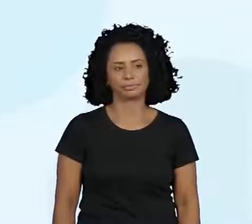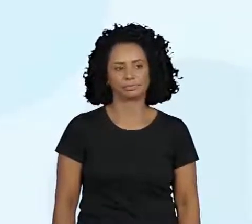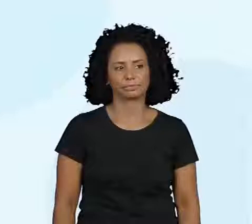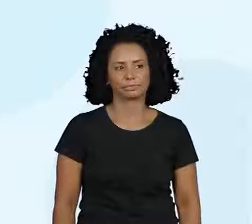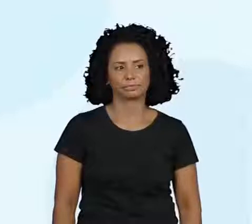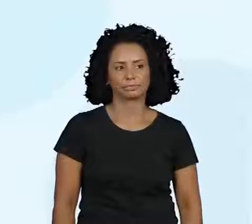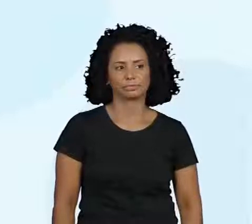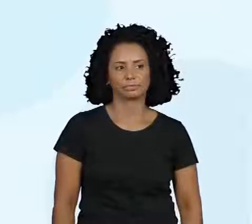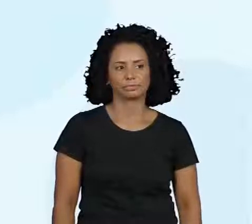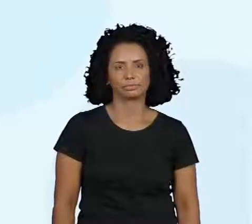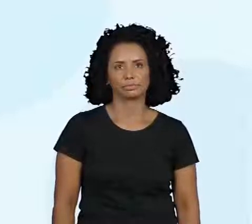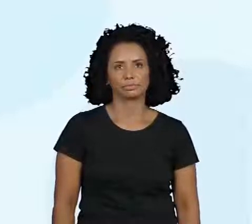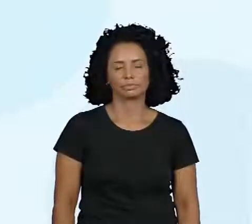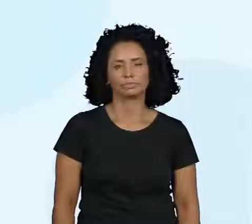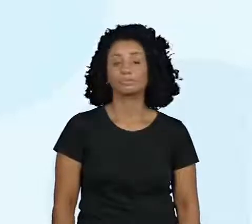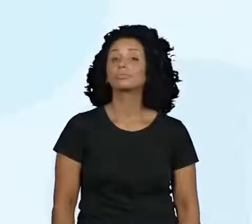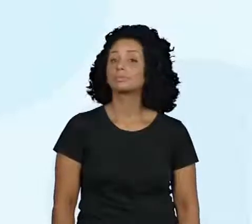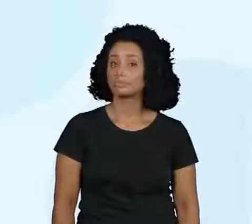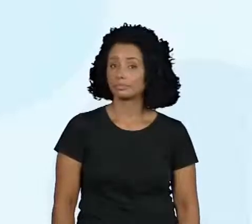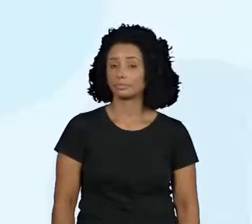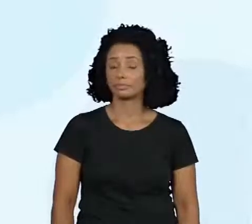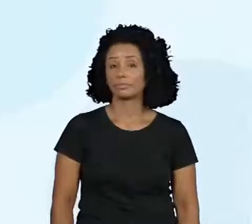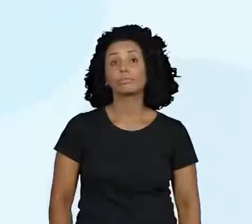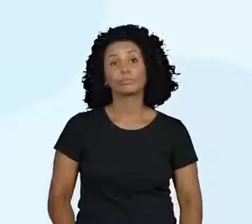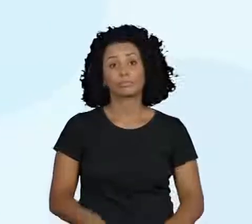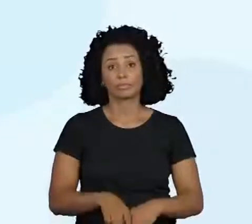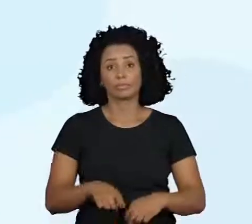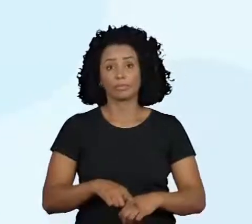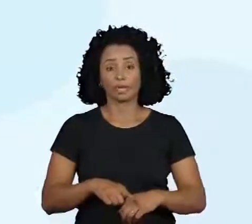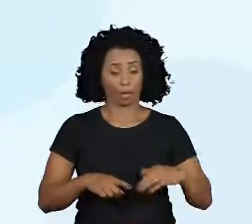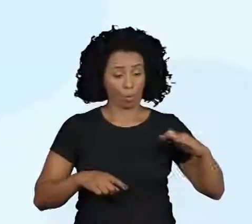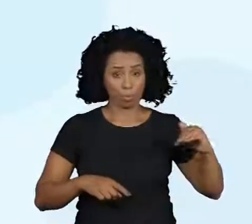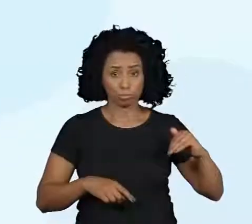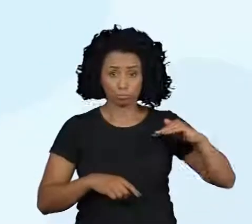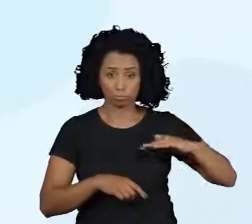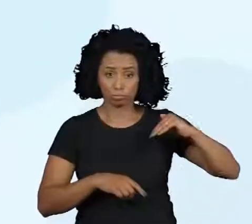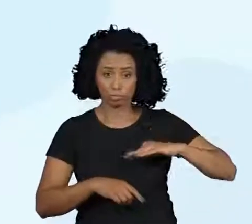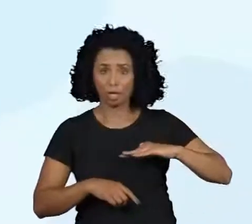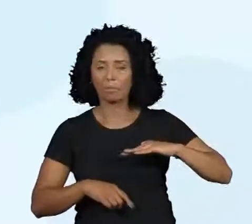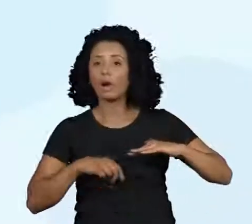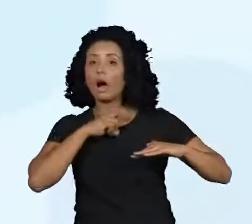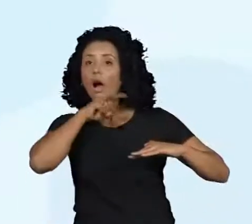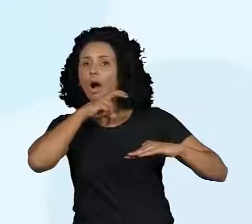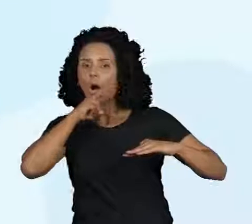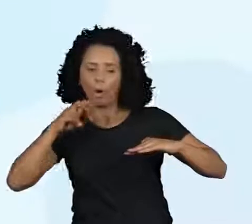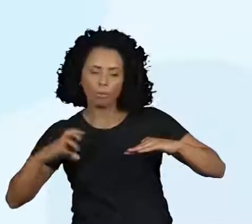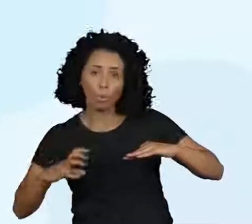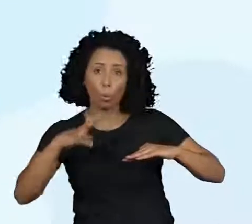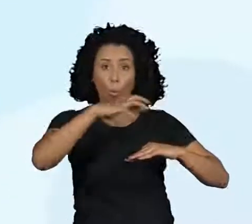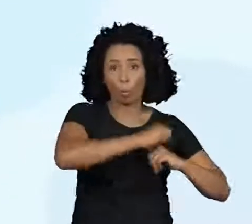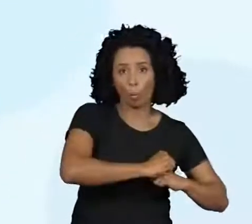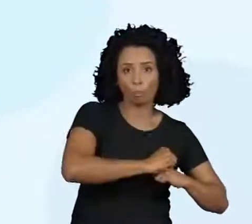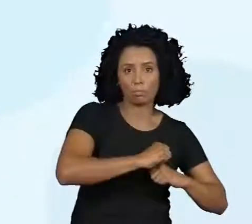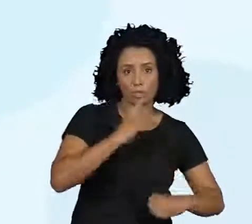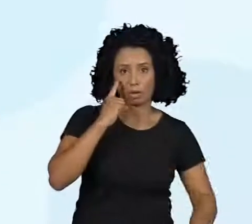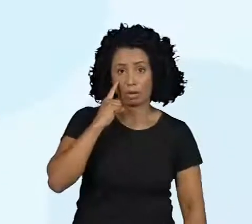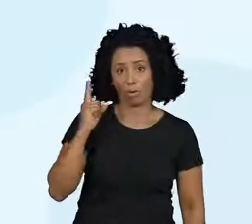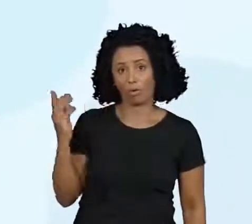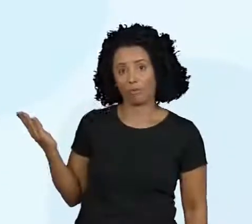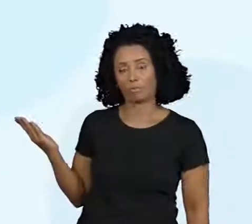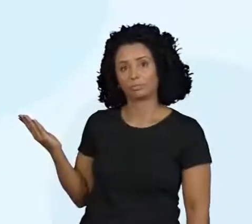E a cobra consome o sapo, então ela também é uma consumidora. Então, vou escrever aqui também do lado da